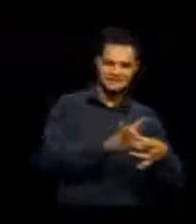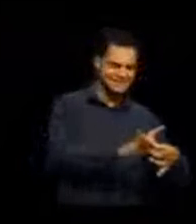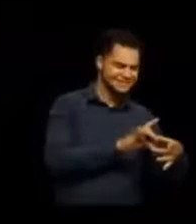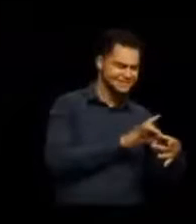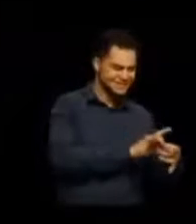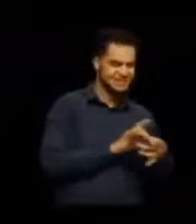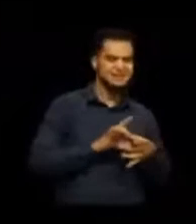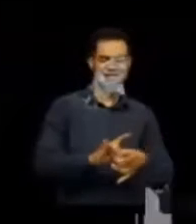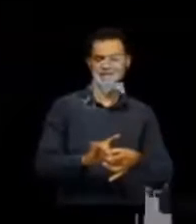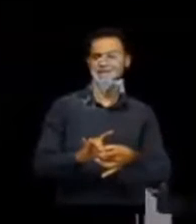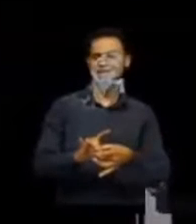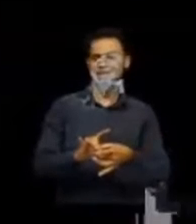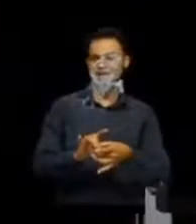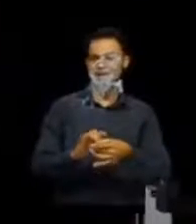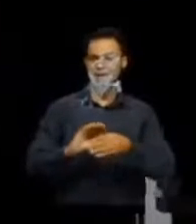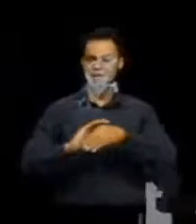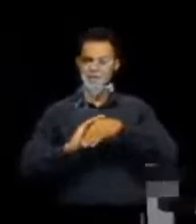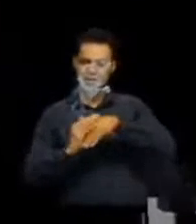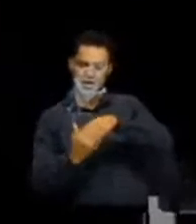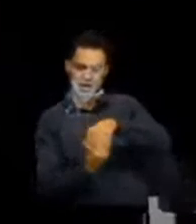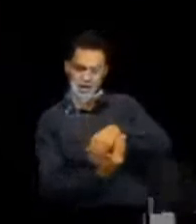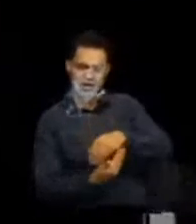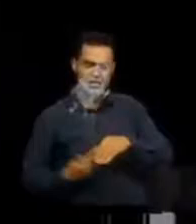para estar entrando nessa célula.